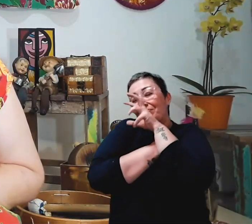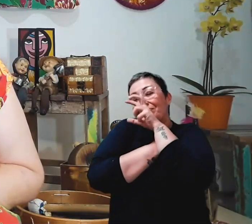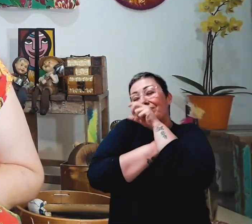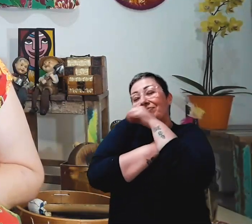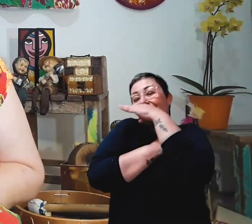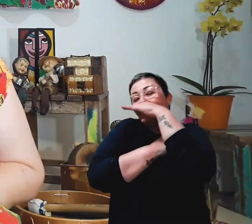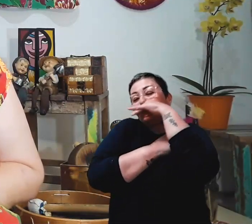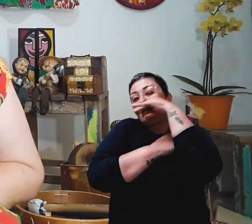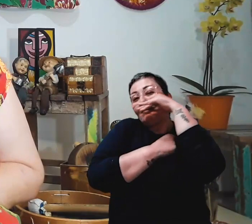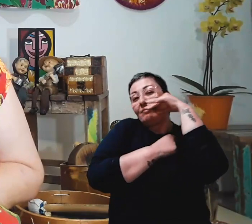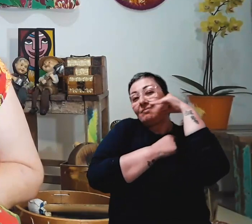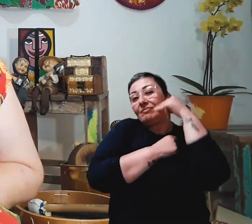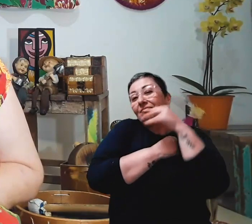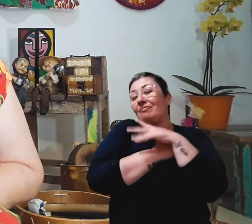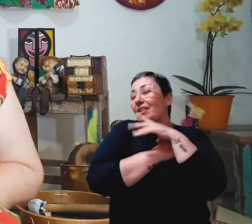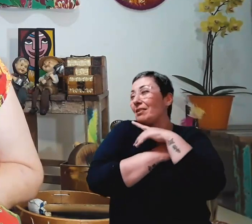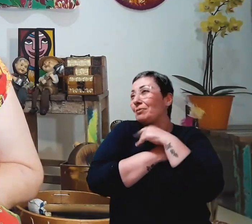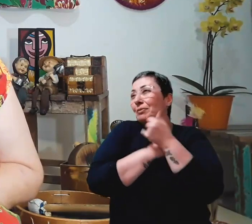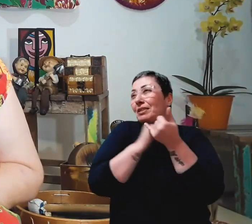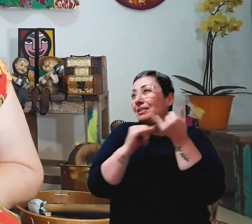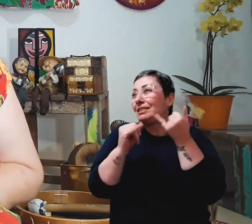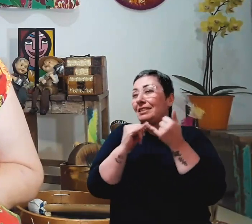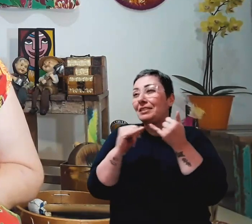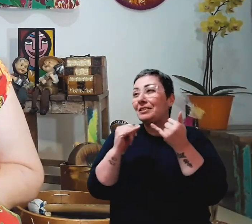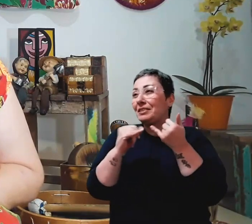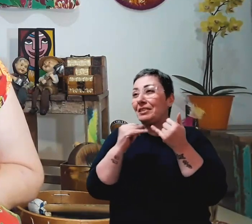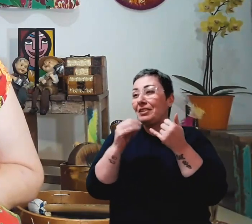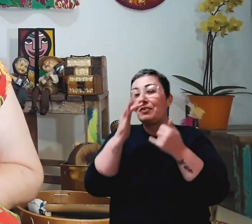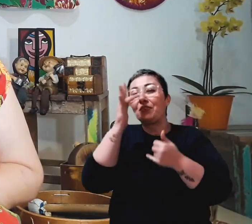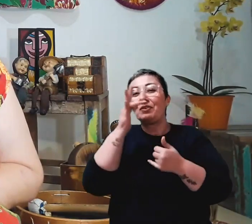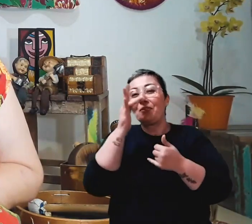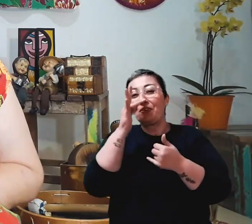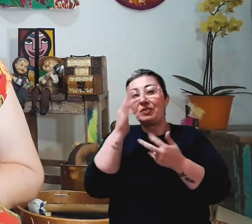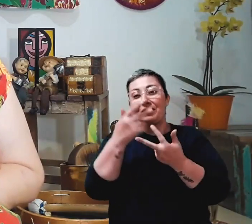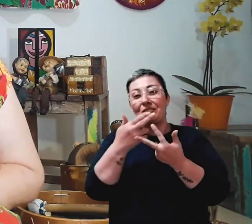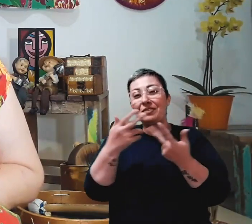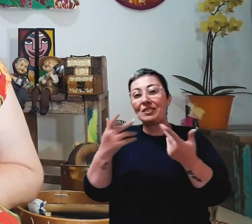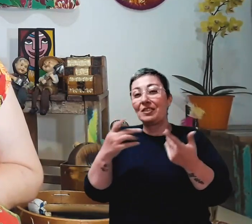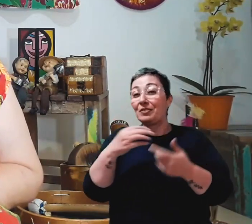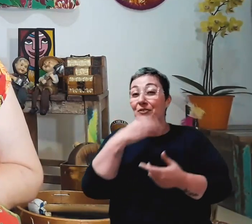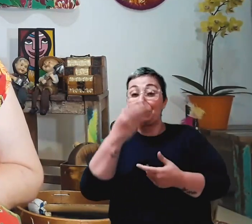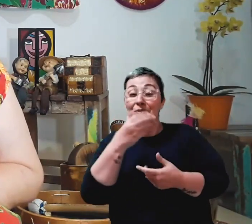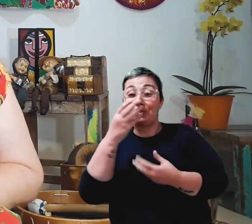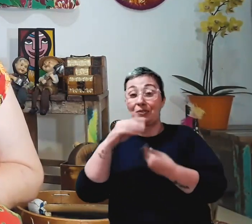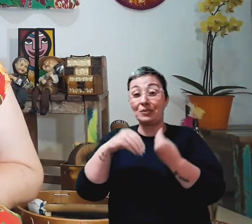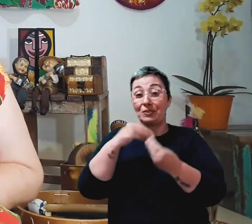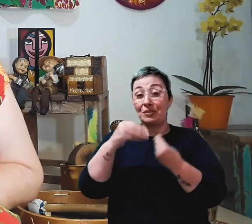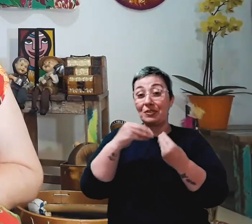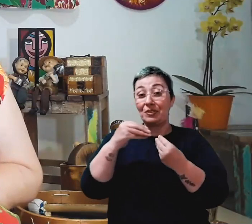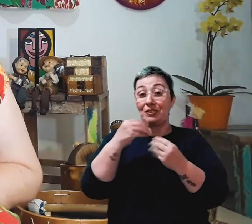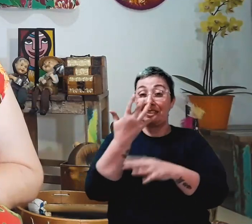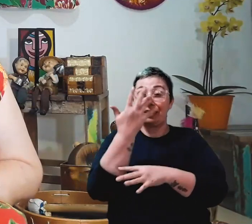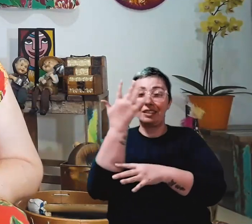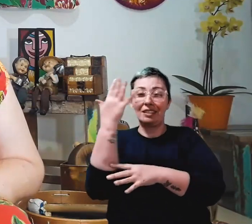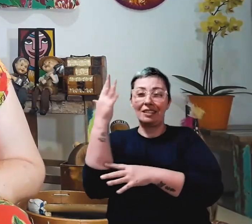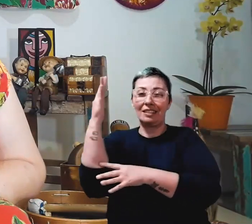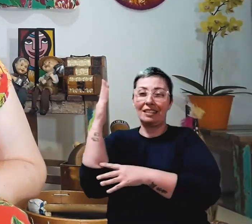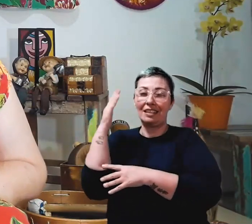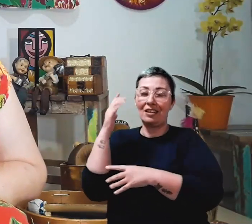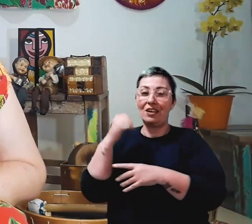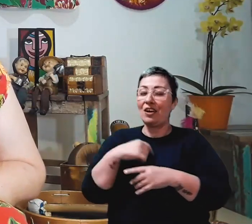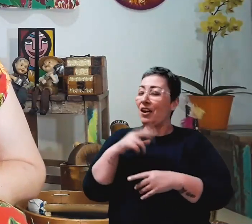cheirinho dela, que era um cheirinho assim de flores, de frutas, de natureza. Eu dizia